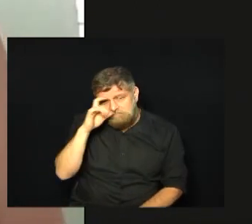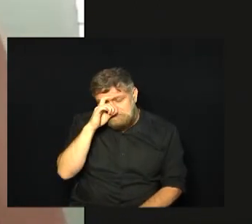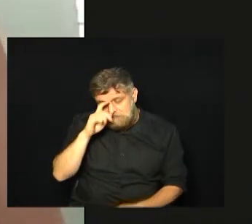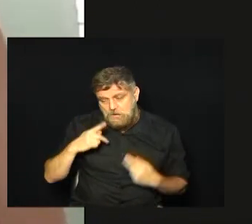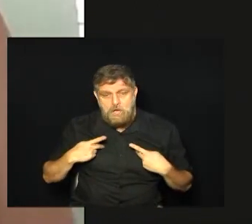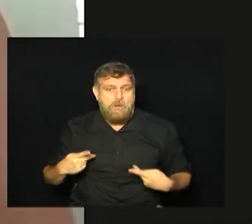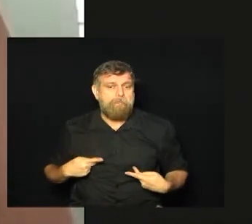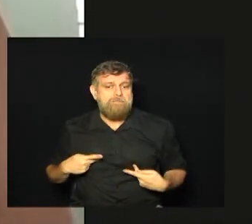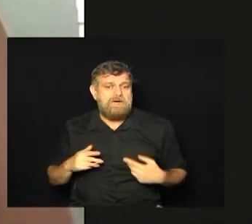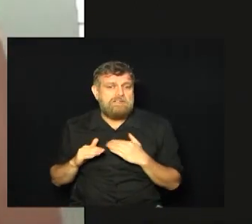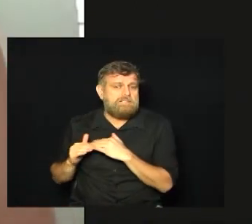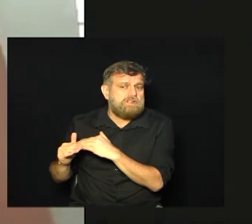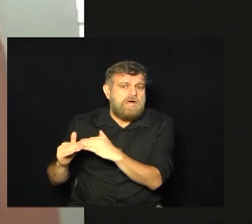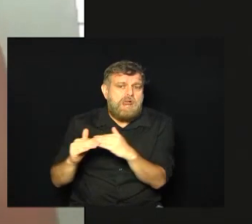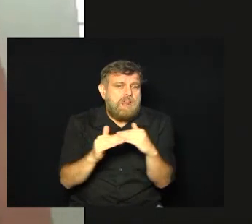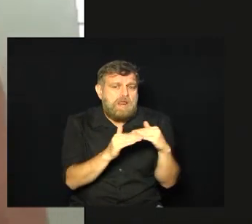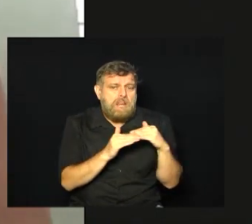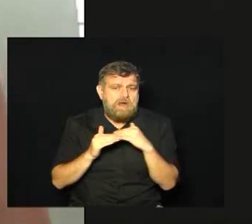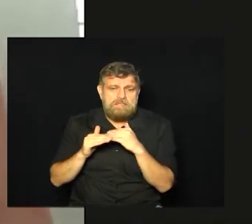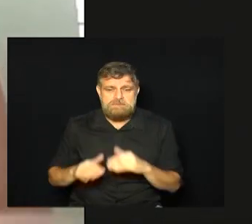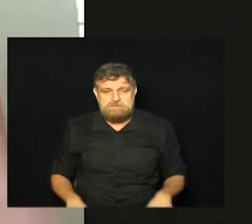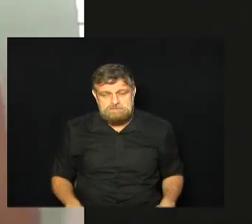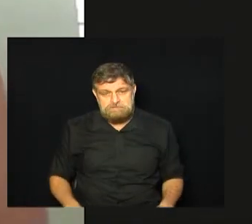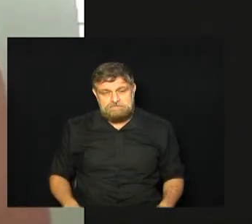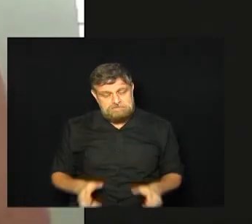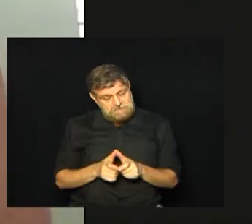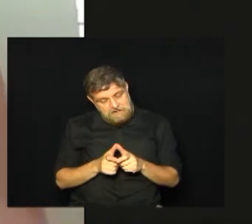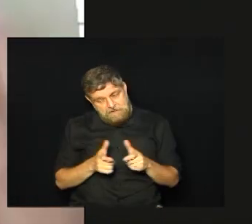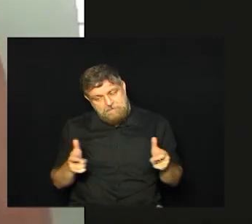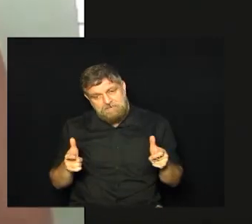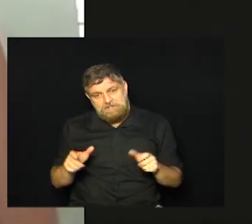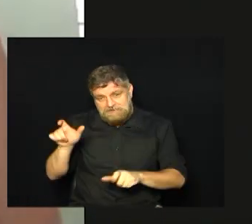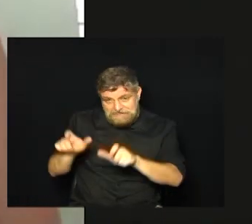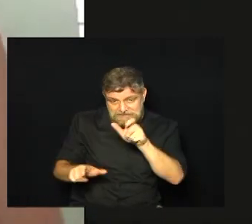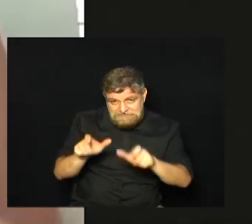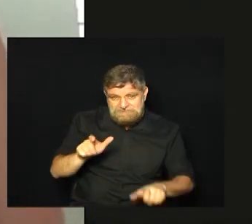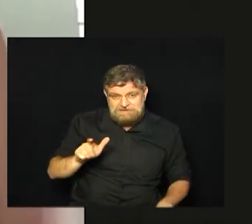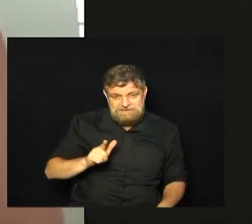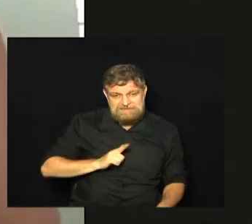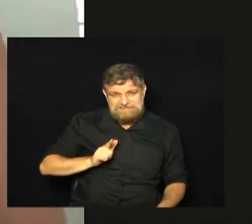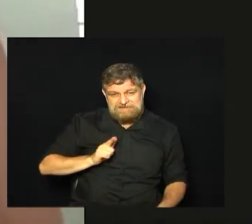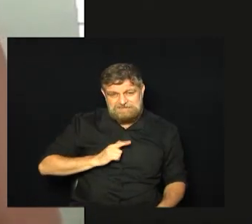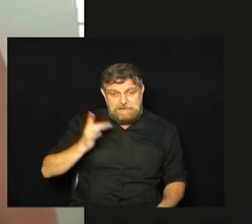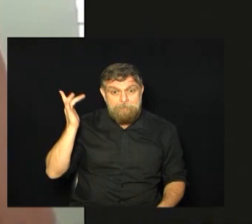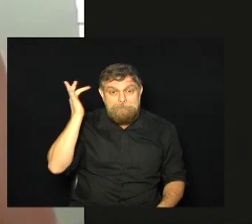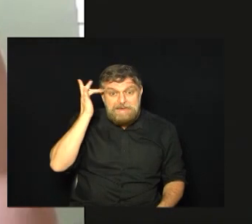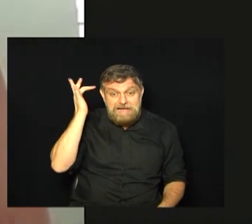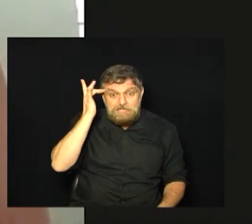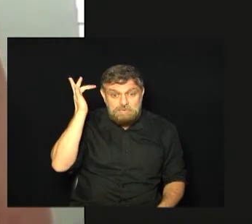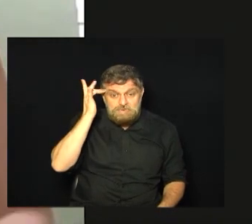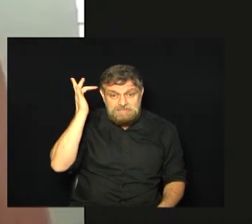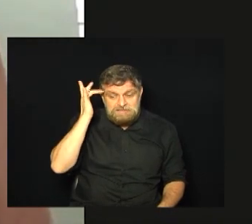humano como todos nós, né? Geralmente, as pessoas que têm uma certa maturidade, uma